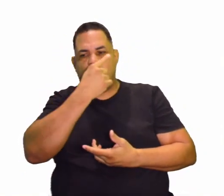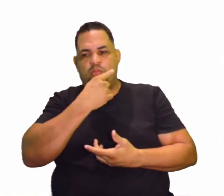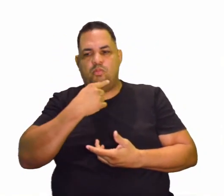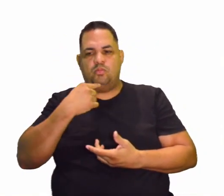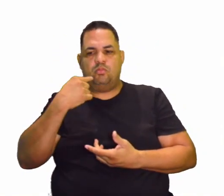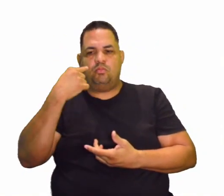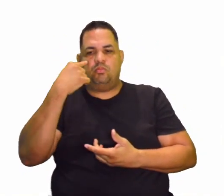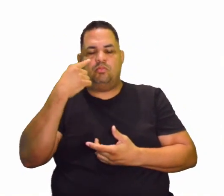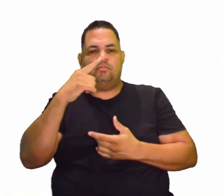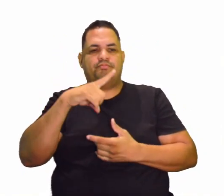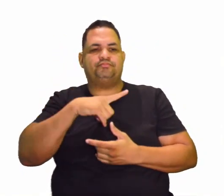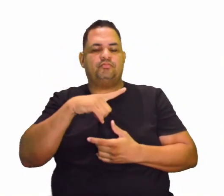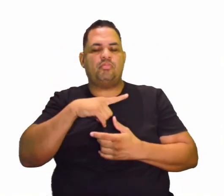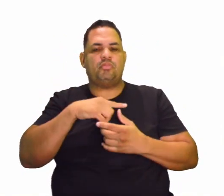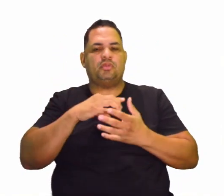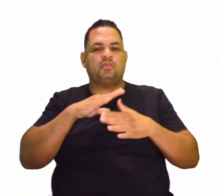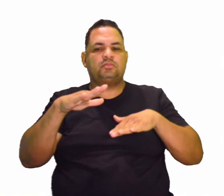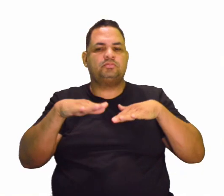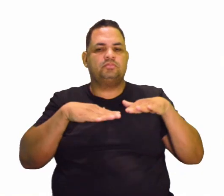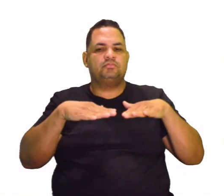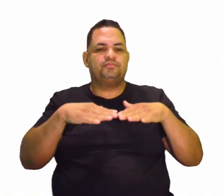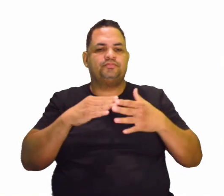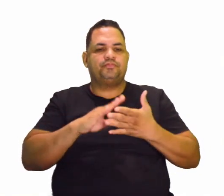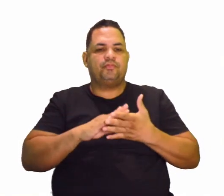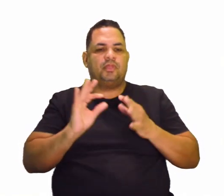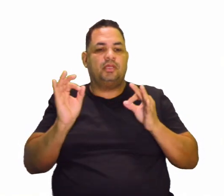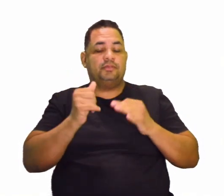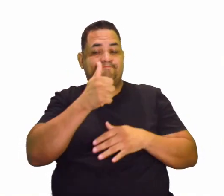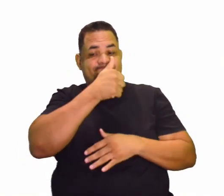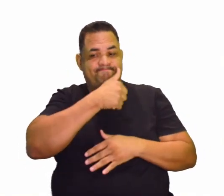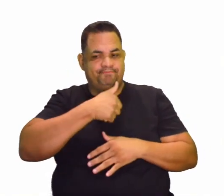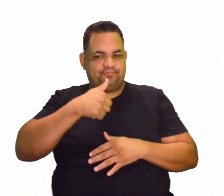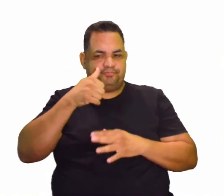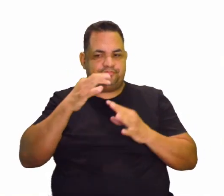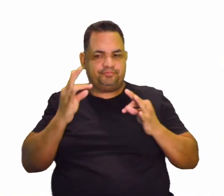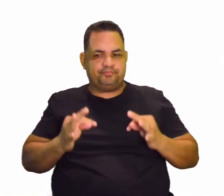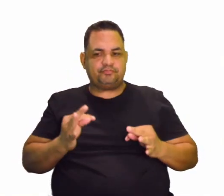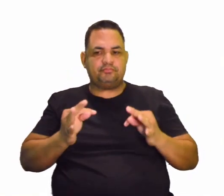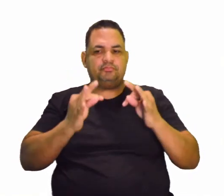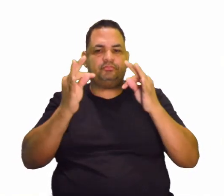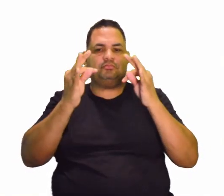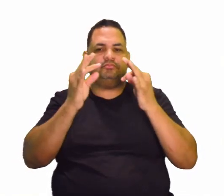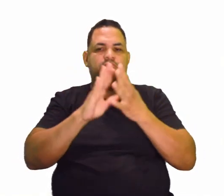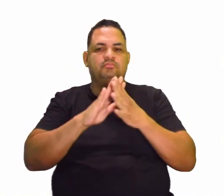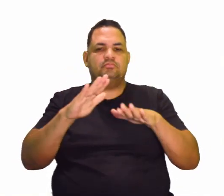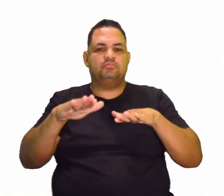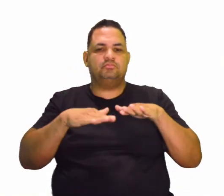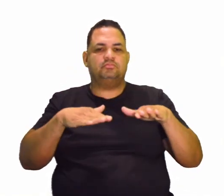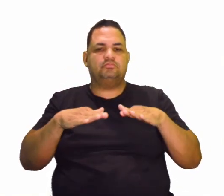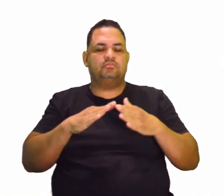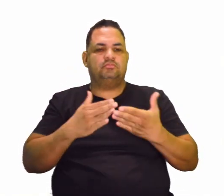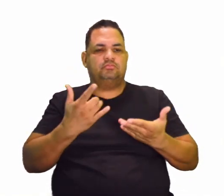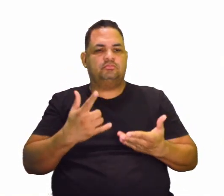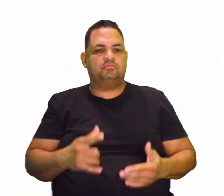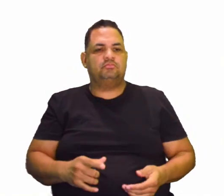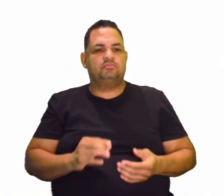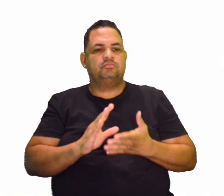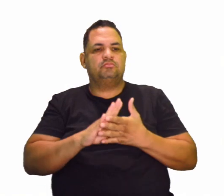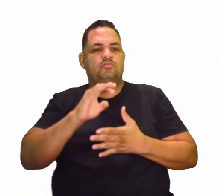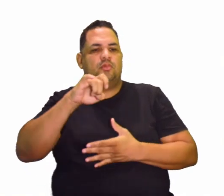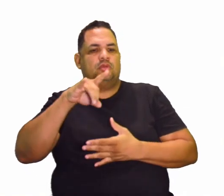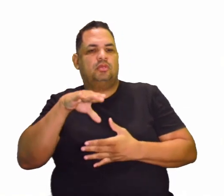com movimentos. Aliás, eles até aperfeiçoaram as técnicas de movimento nas esculturas. E os